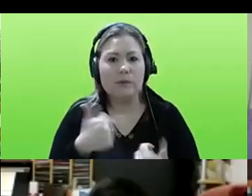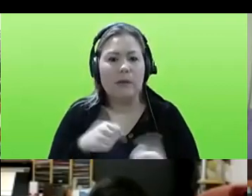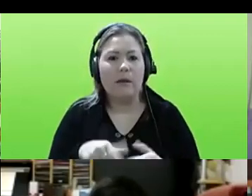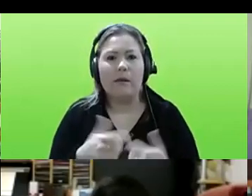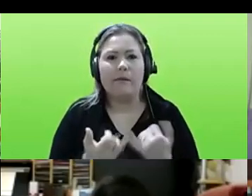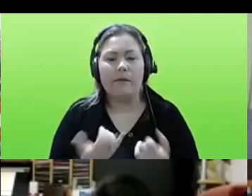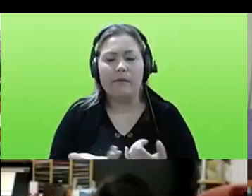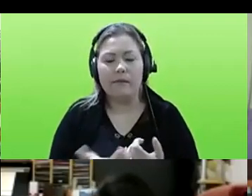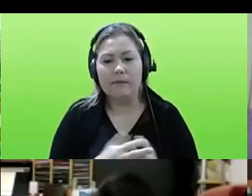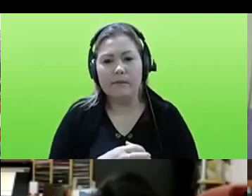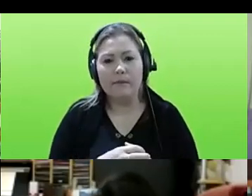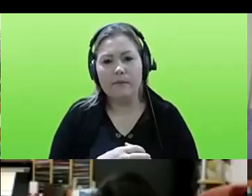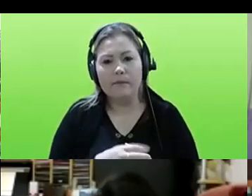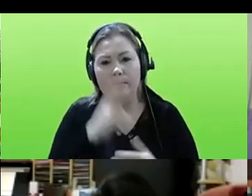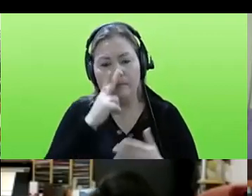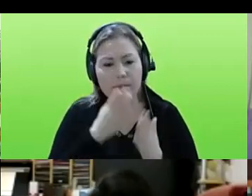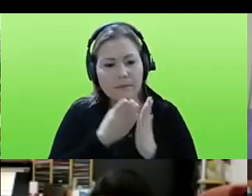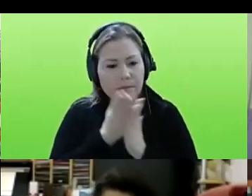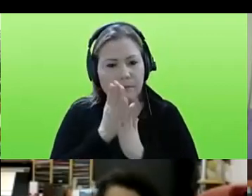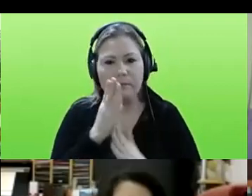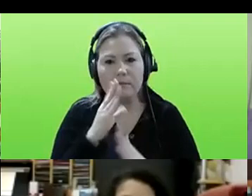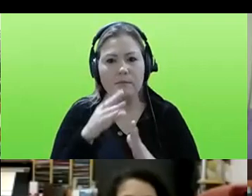para seguir a nenhuma cartilha ou